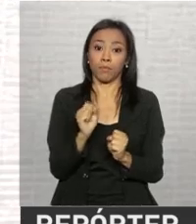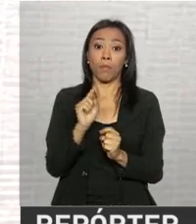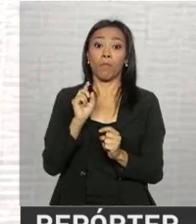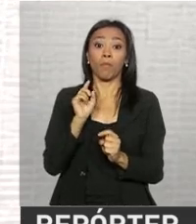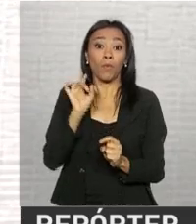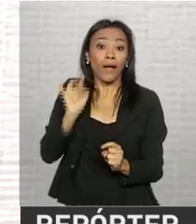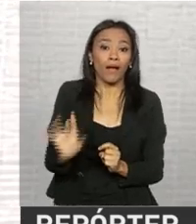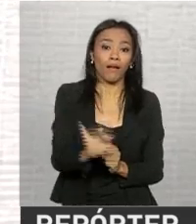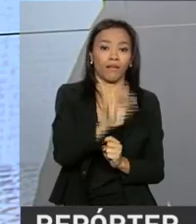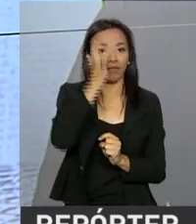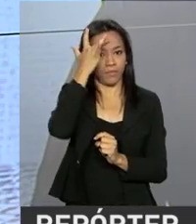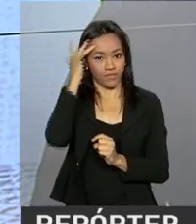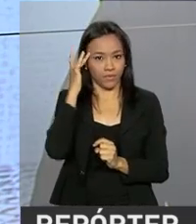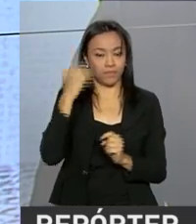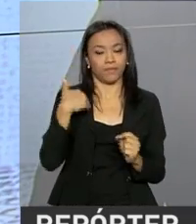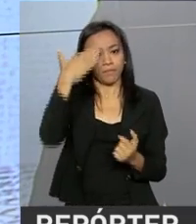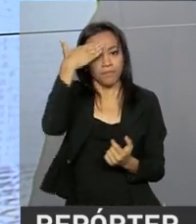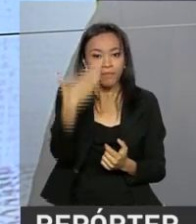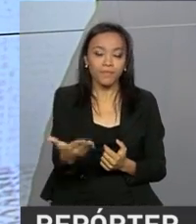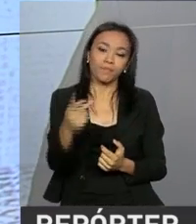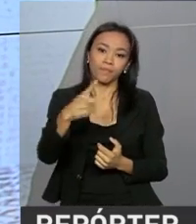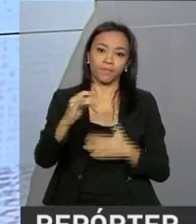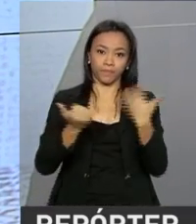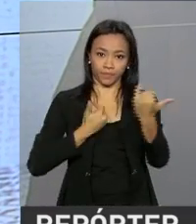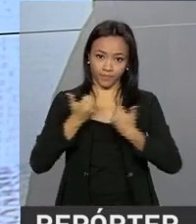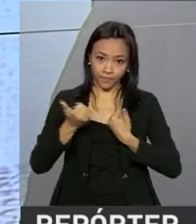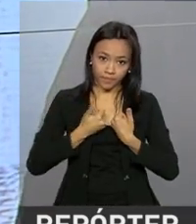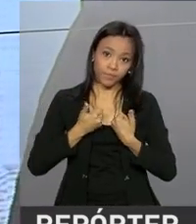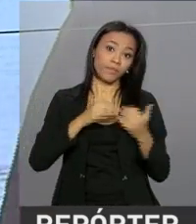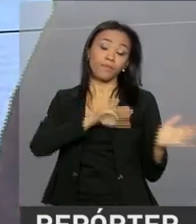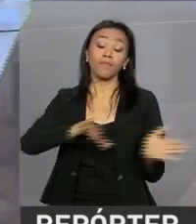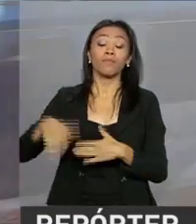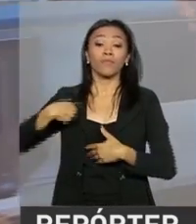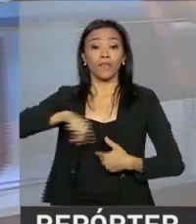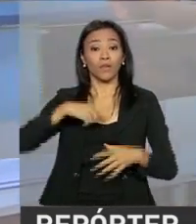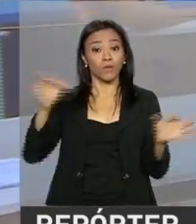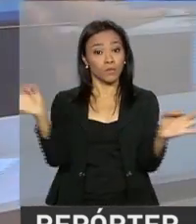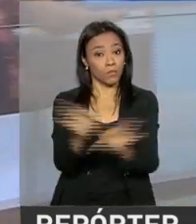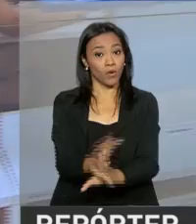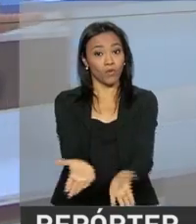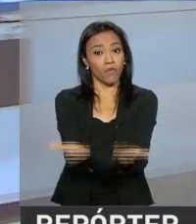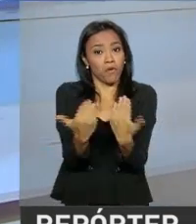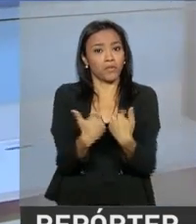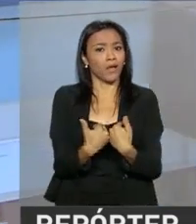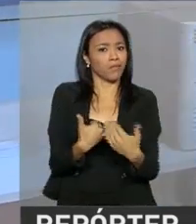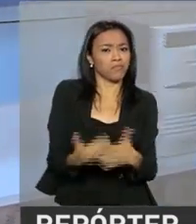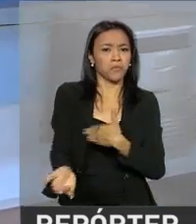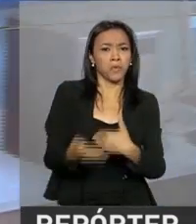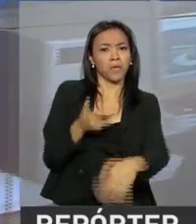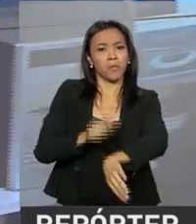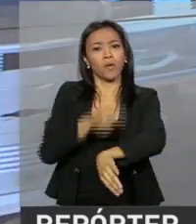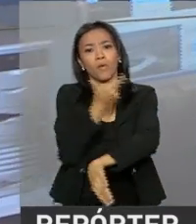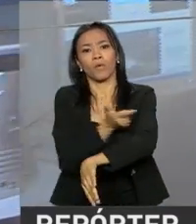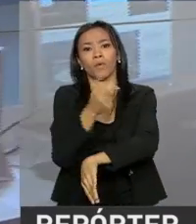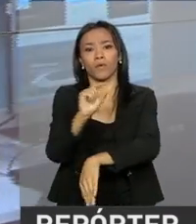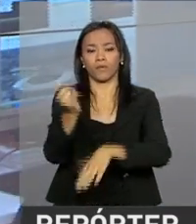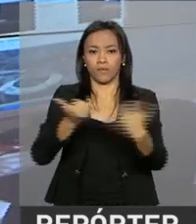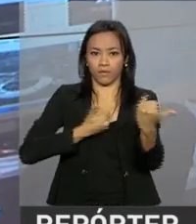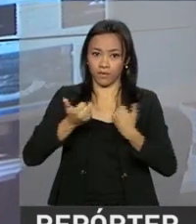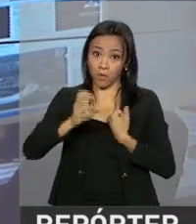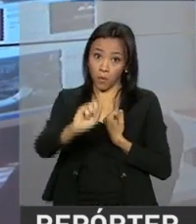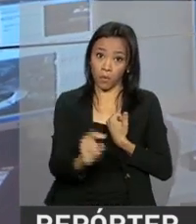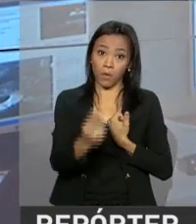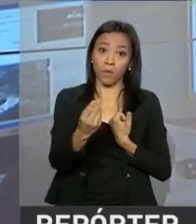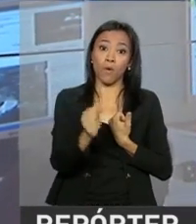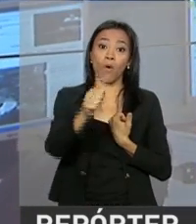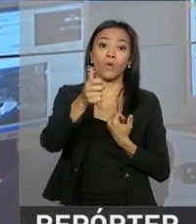pessoa. Renata. Obrigada, Gabriela, pelas suas informações. Bom, e nós ficamos por aqui. Podemos voltar a qualquer momento com outras informações ou às 11